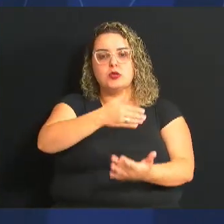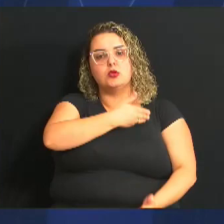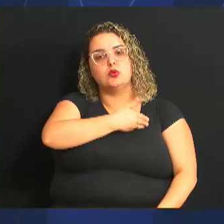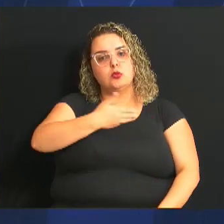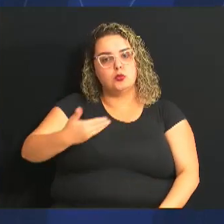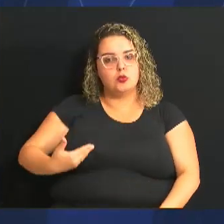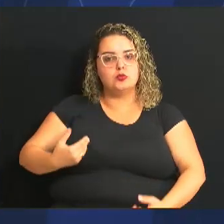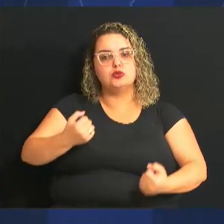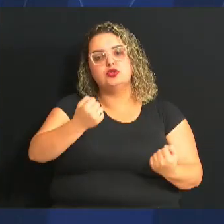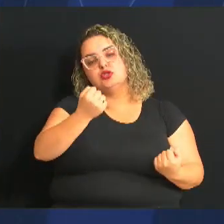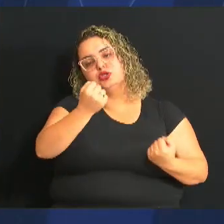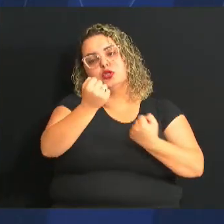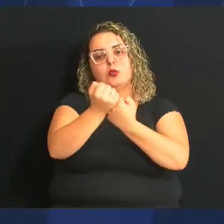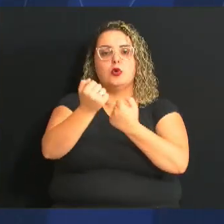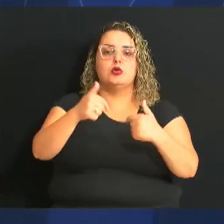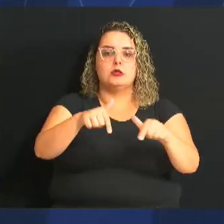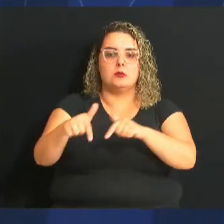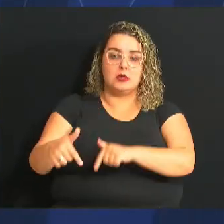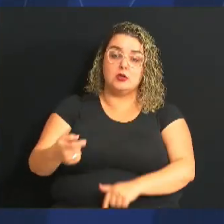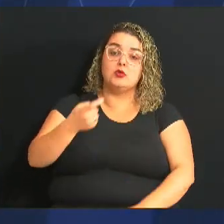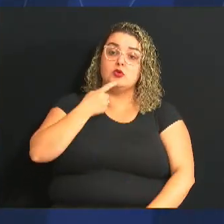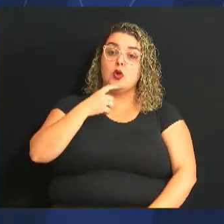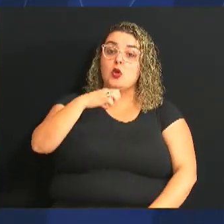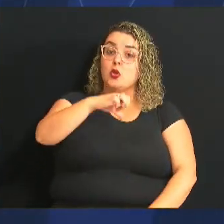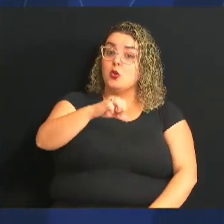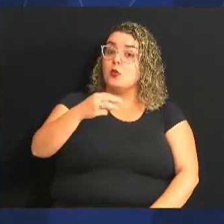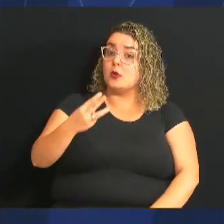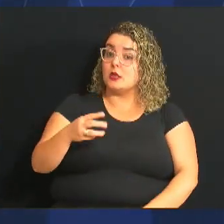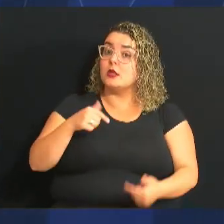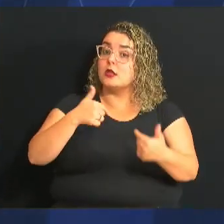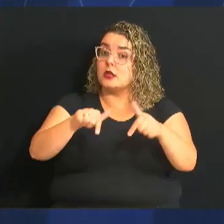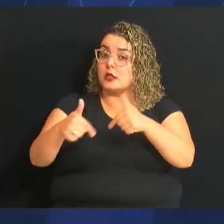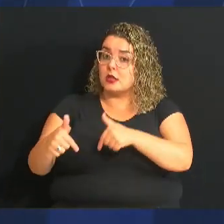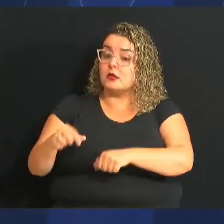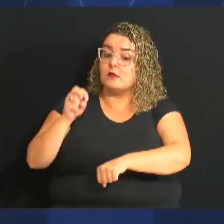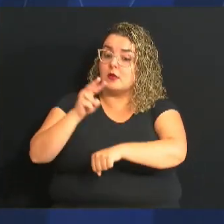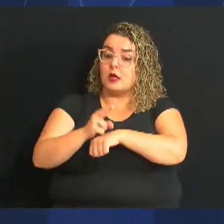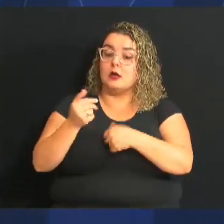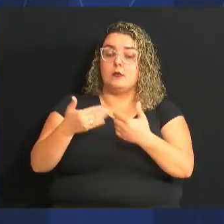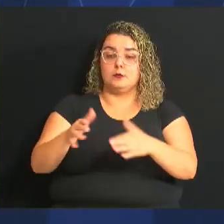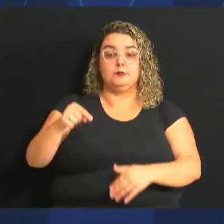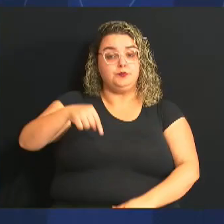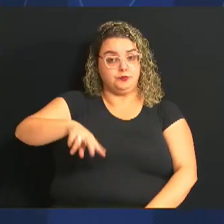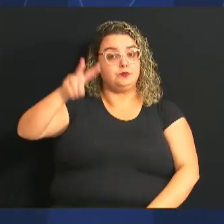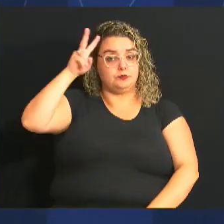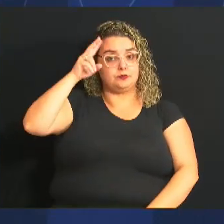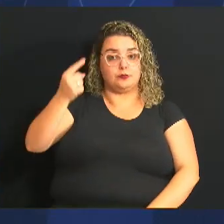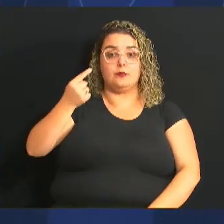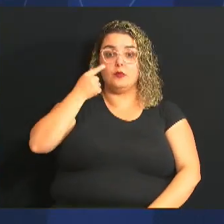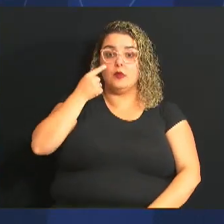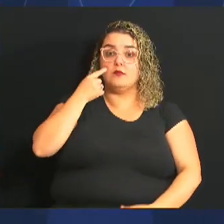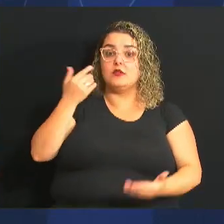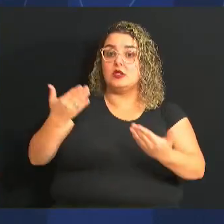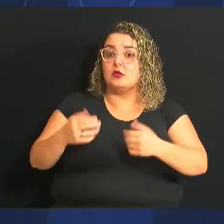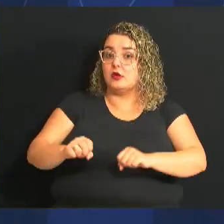de Campinas está com 93 vagas disponíveis para esta segunda-feira. Então confira só.